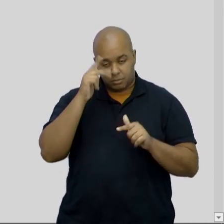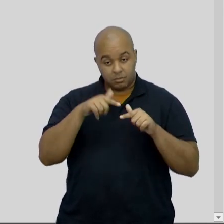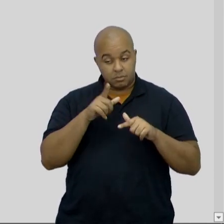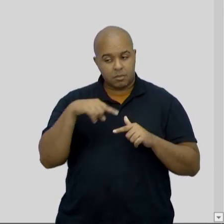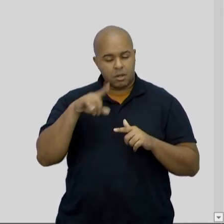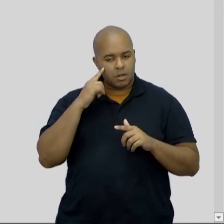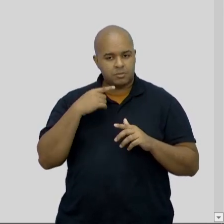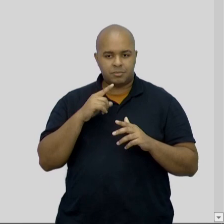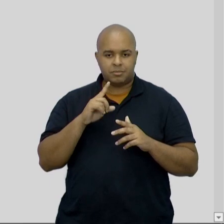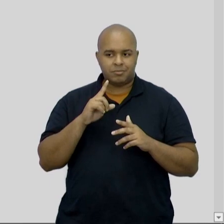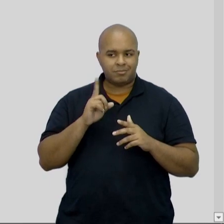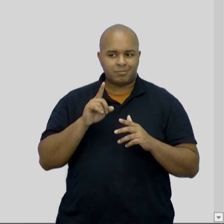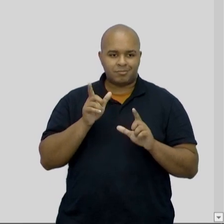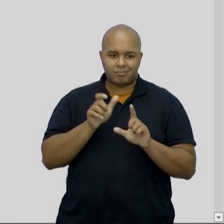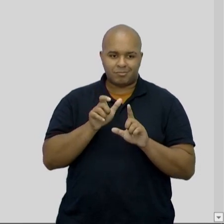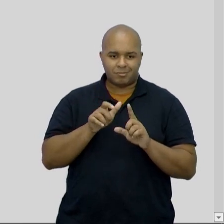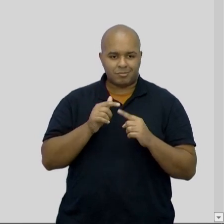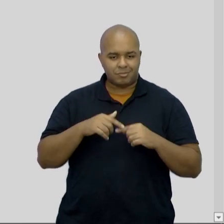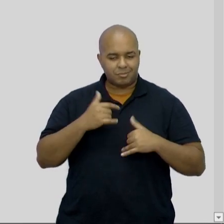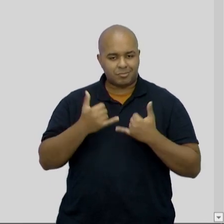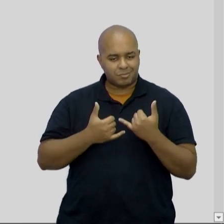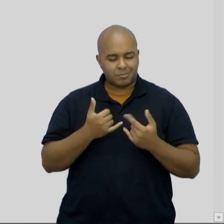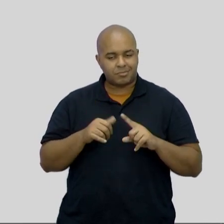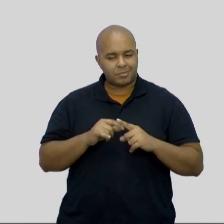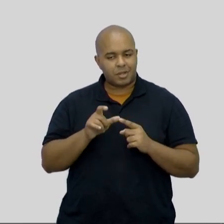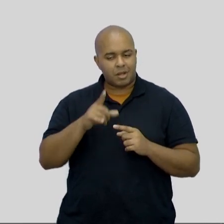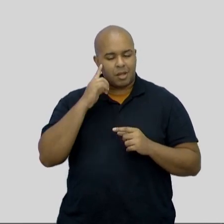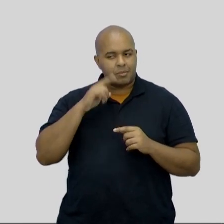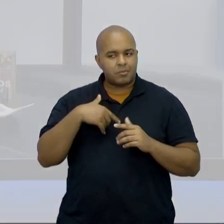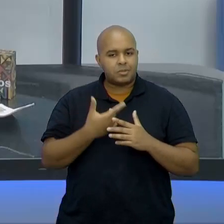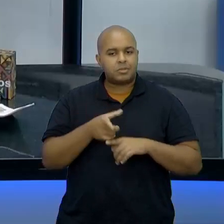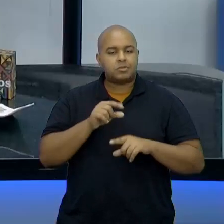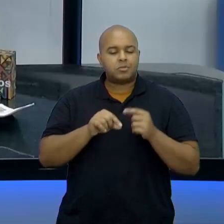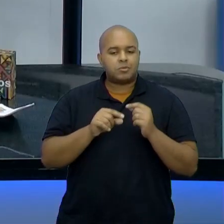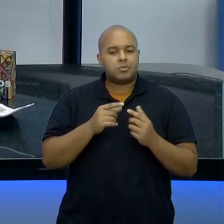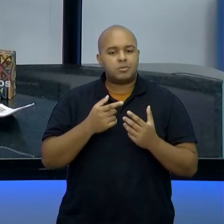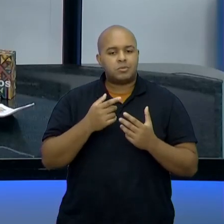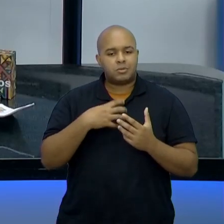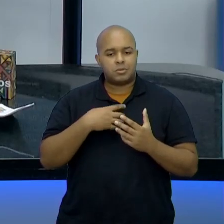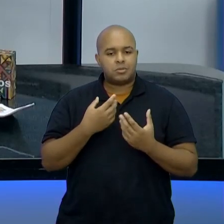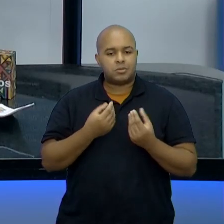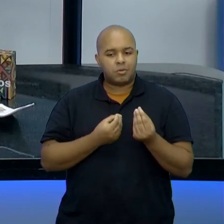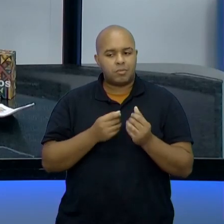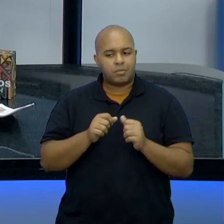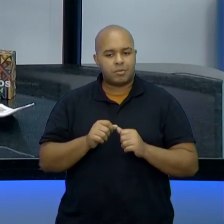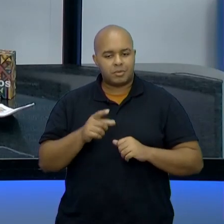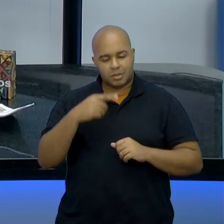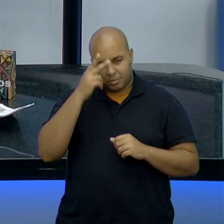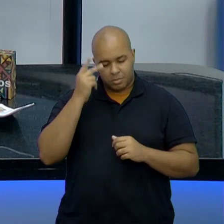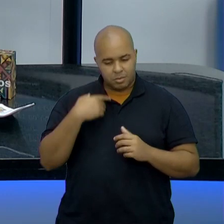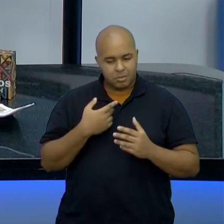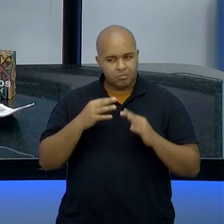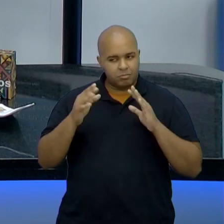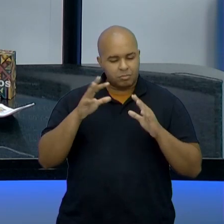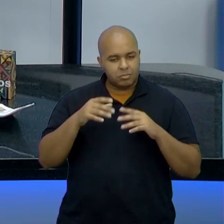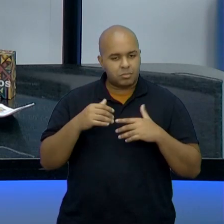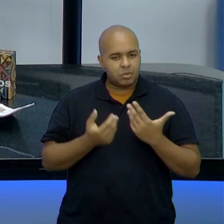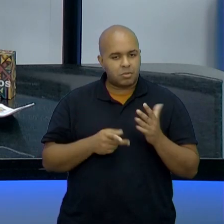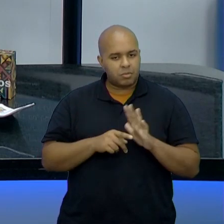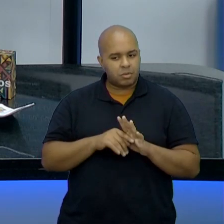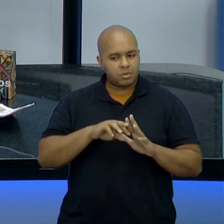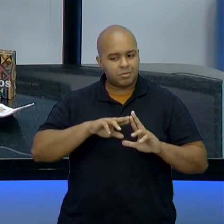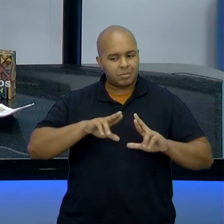Isso não influencia na questão da jogabilidade, mas é uma escolha imagética para fazer com que as pessoas reflitam